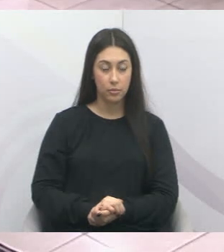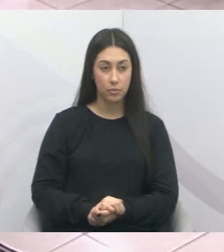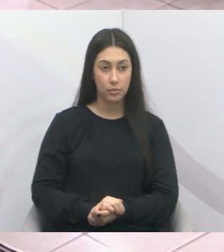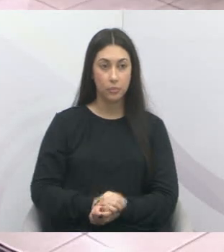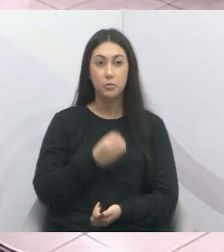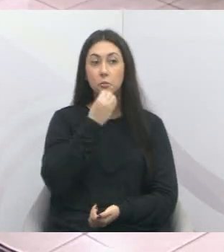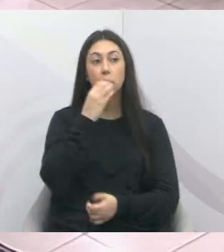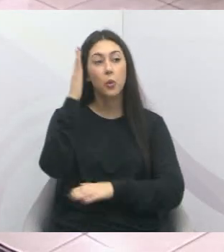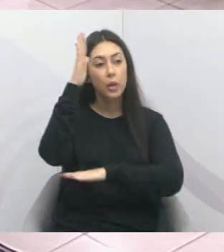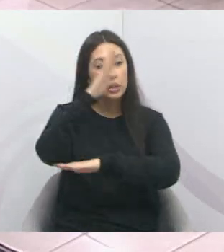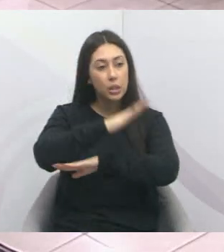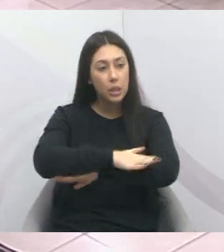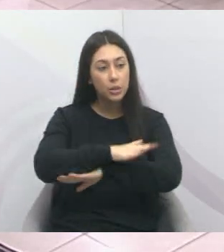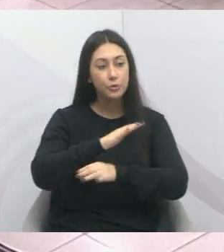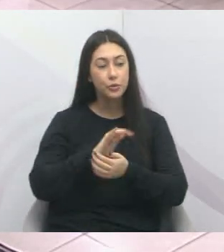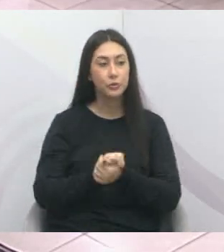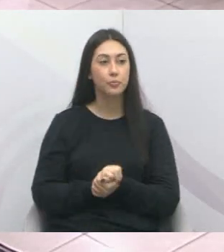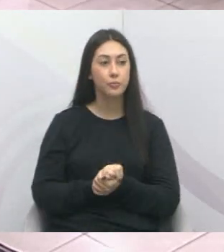Boa tarde a todos.